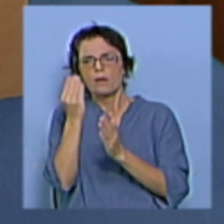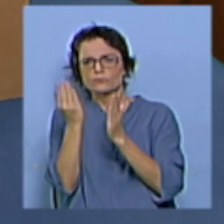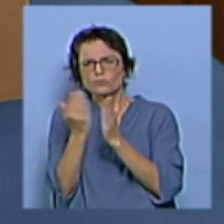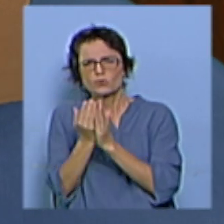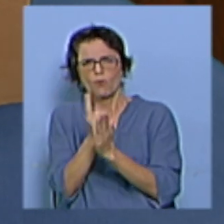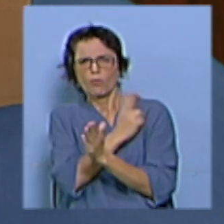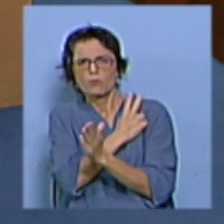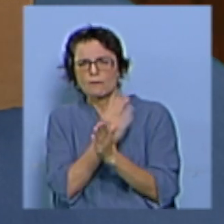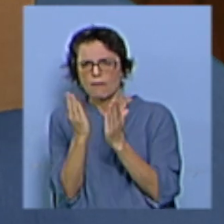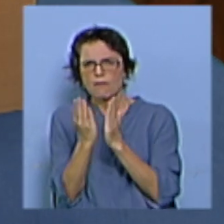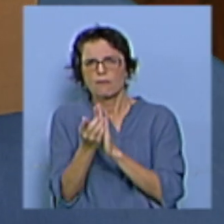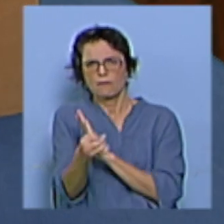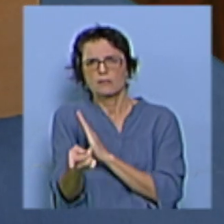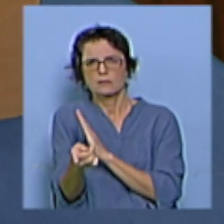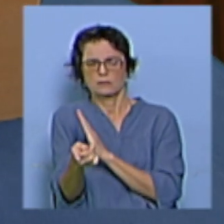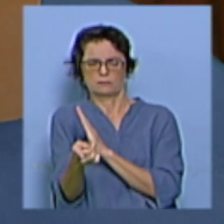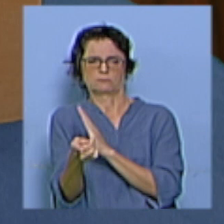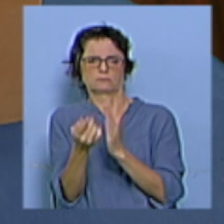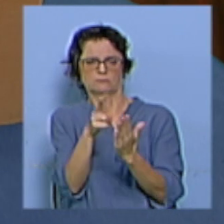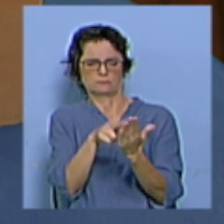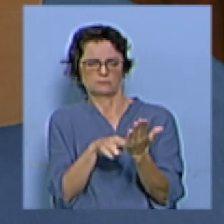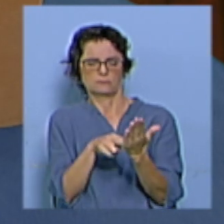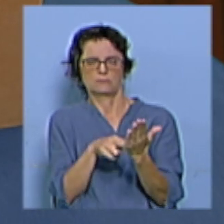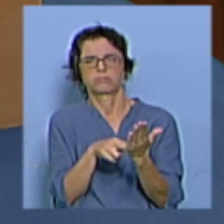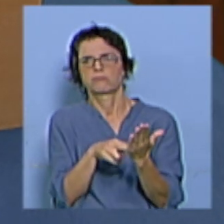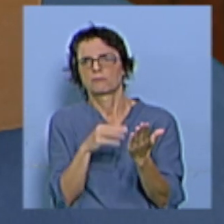universidade, eu fico aqui verdadeiramente derrotado.